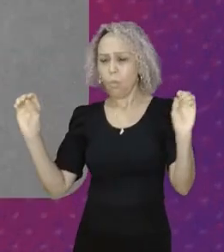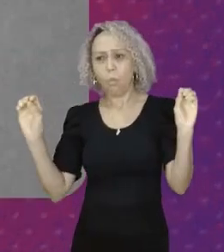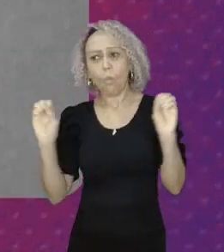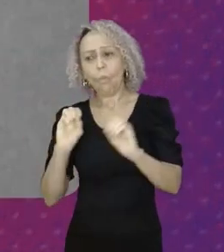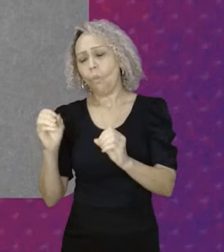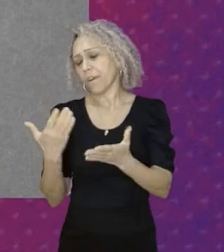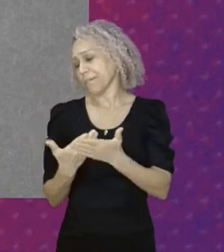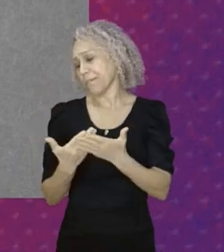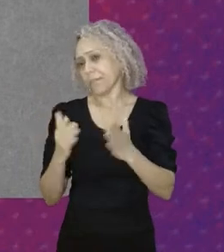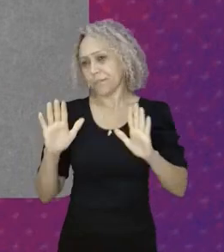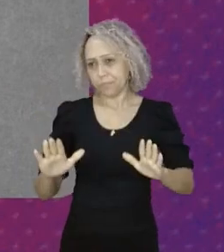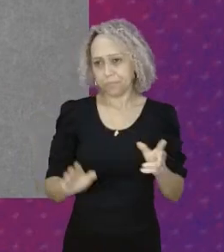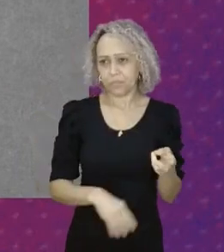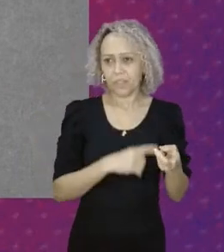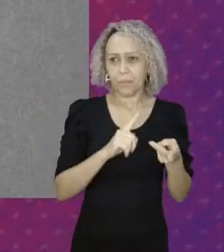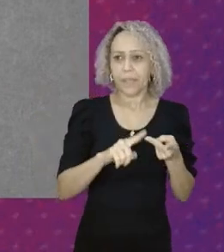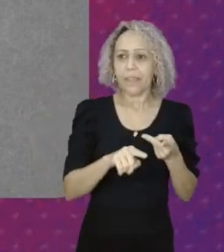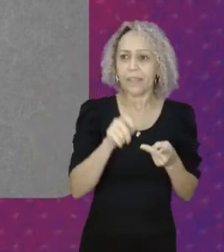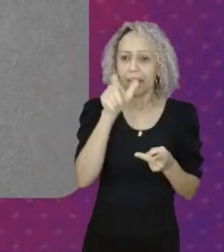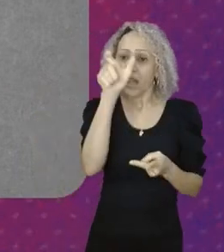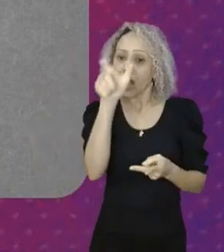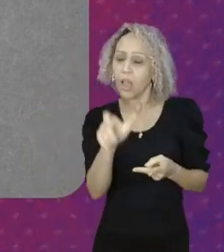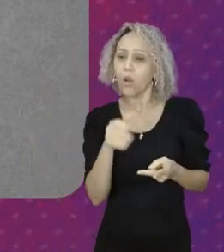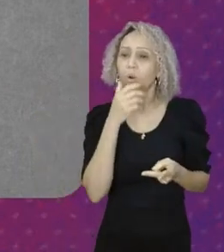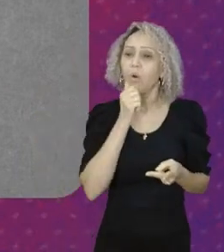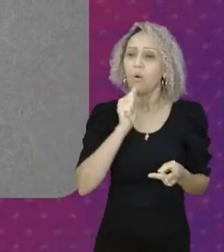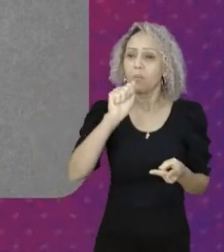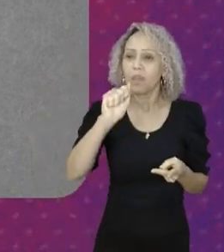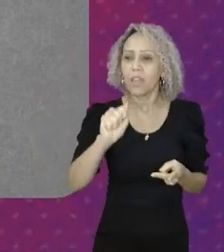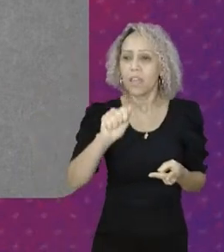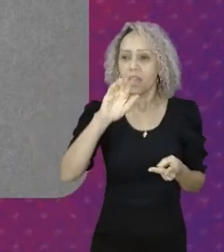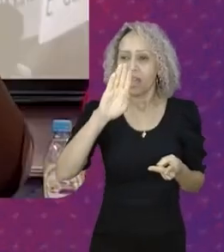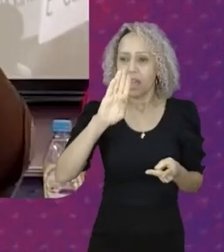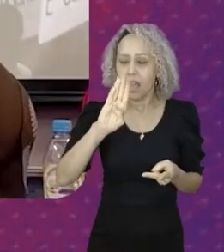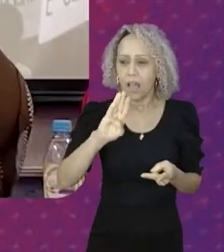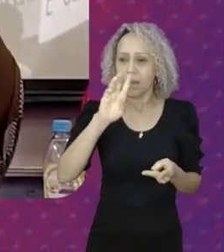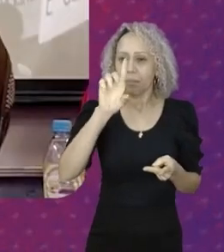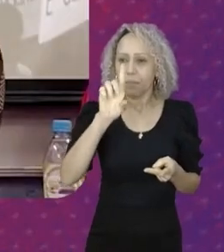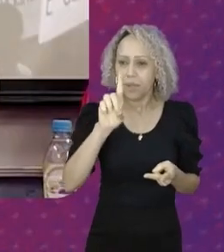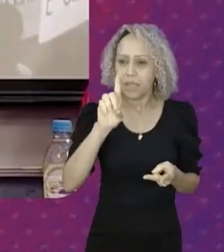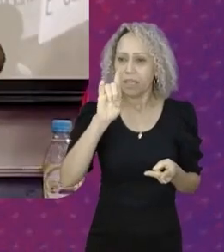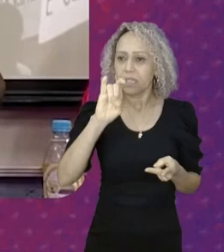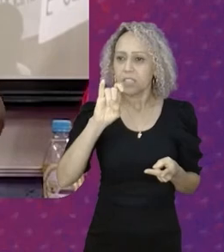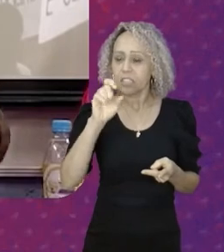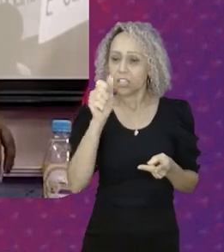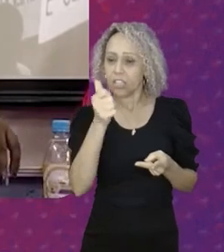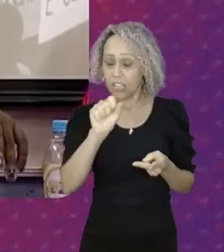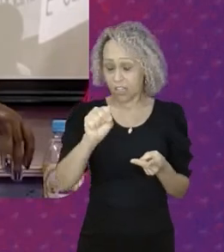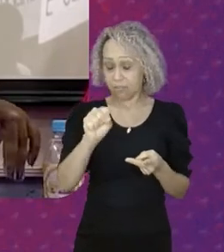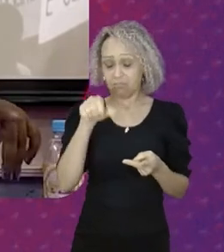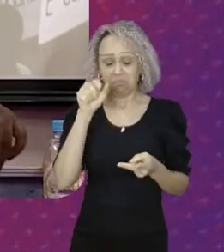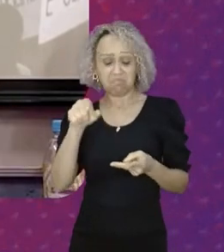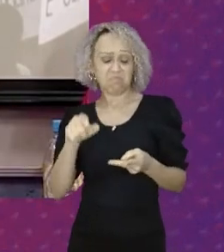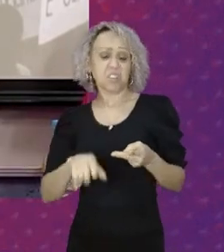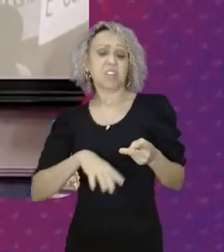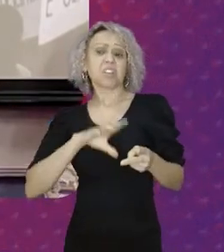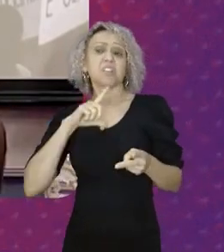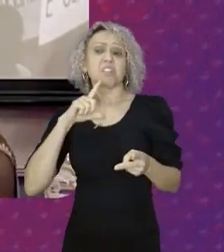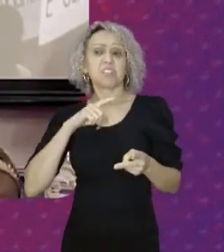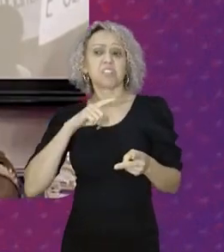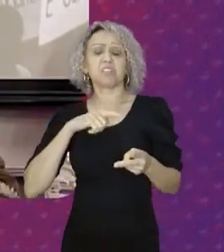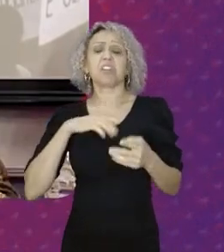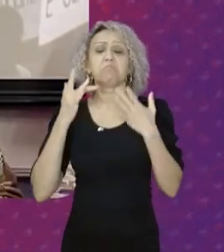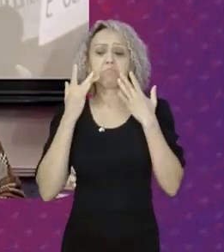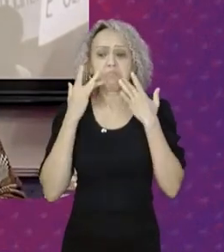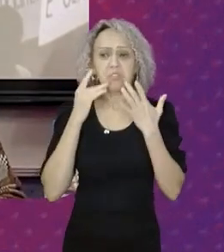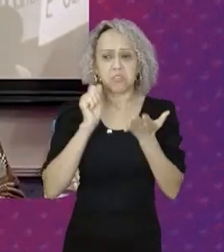Abdias, gente, que é importantíssimo. Abdias tem peças de teatro escrita. Abdias tem uma exposição maravilhosa que está rolando há mais de